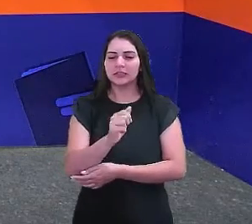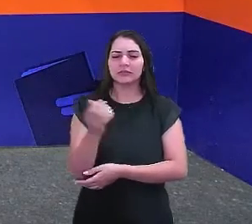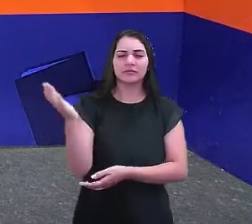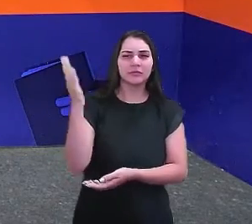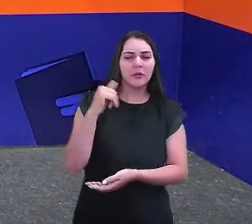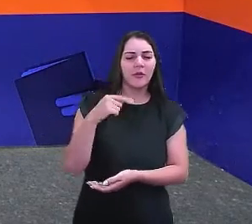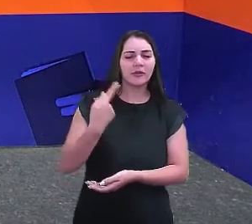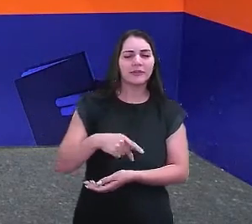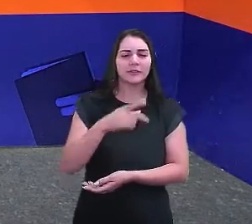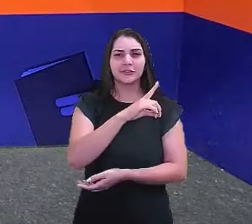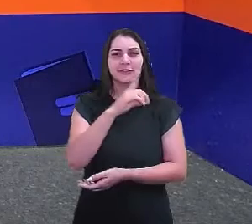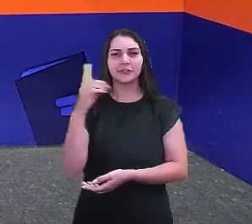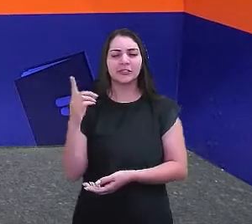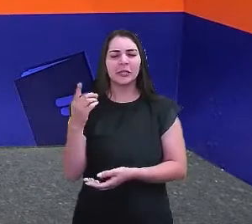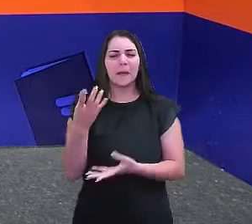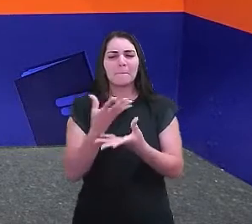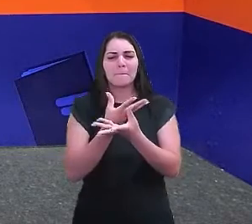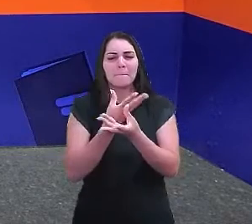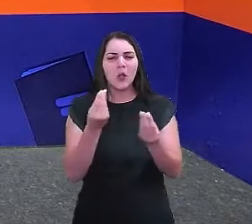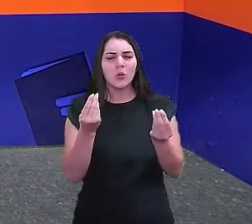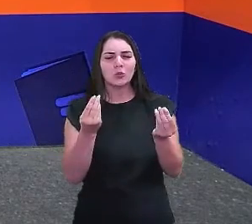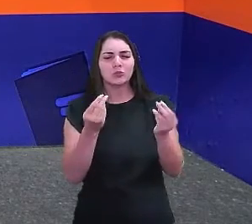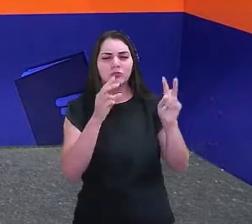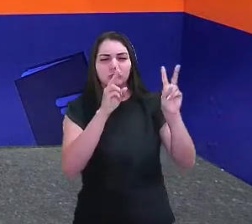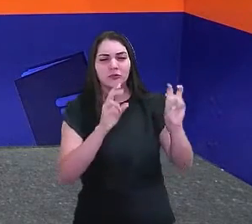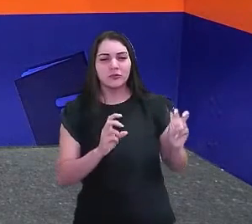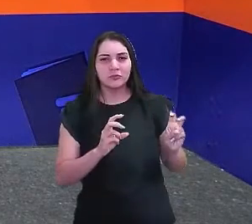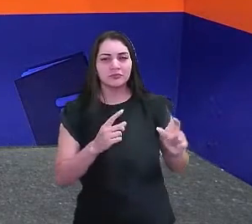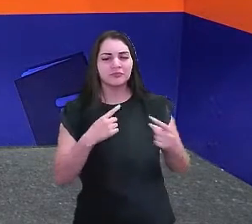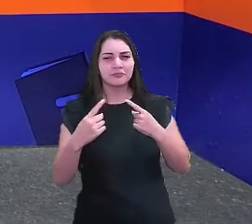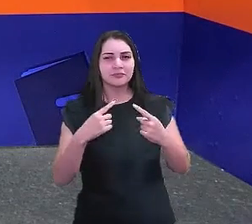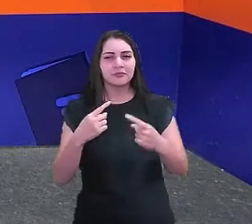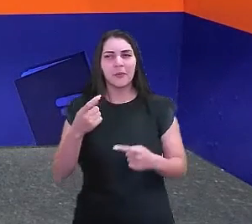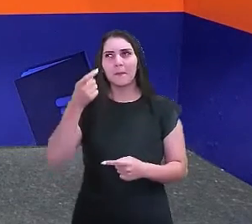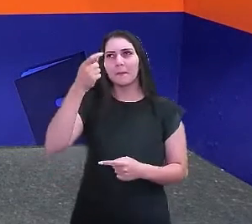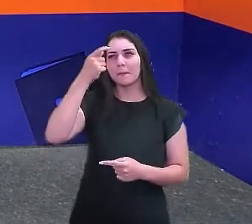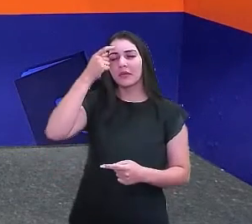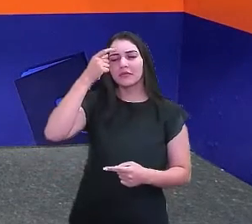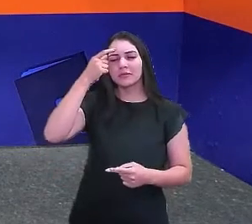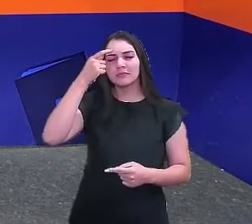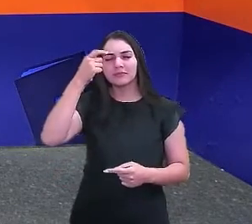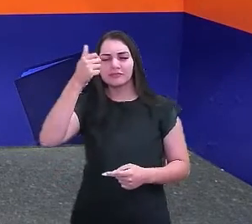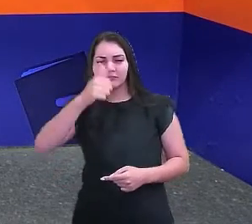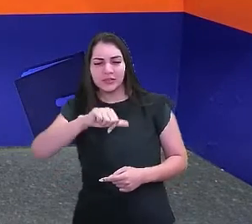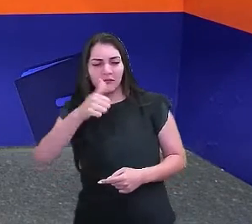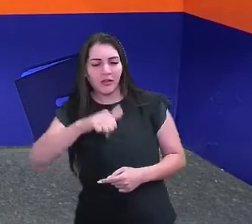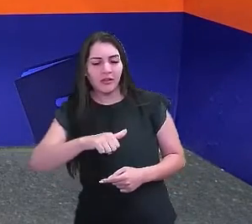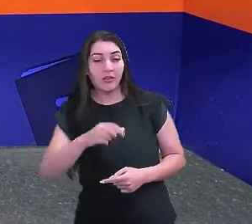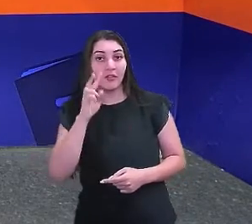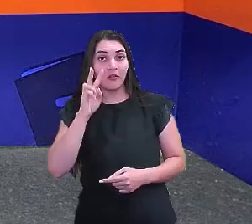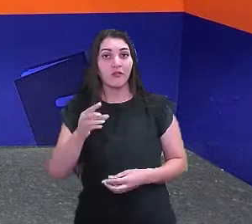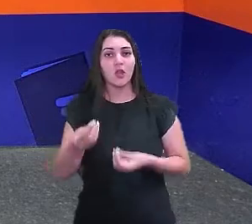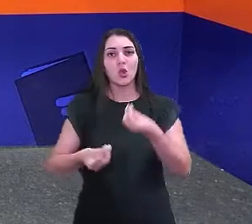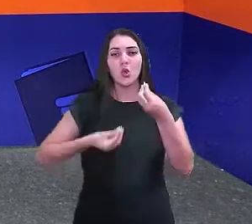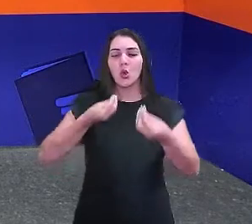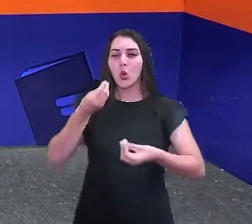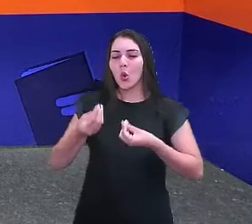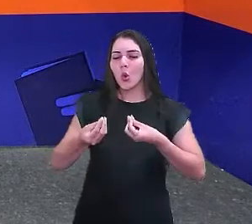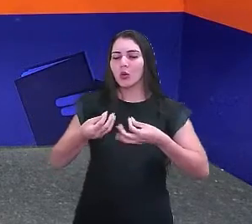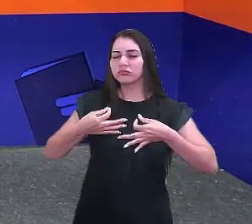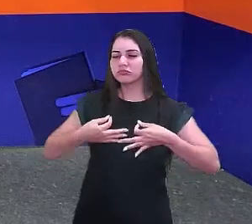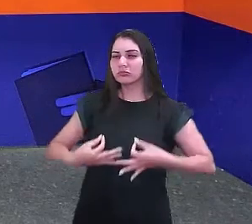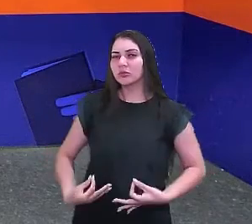dia que tá cheio de coisas para a gente discutir. Pensar, avaliar, ver como é que tá o nosso comportamento